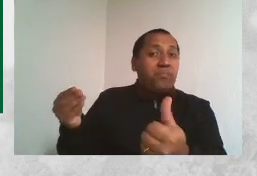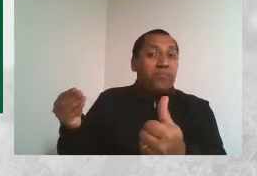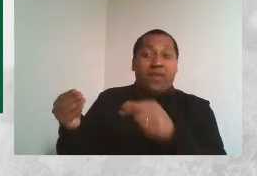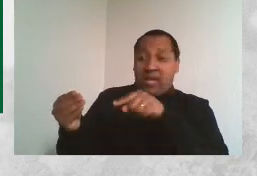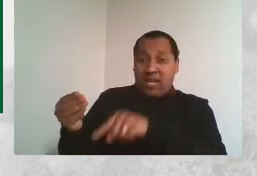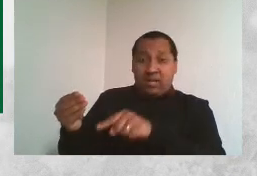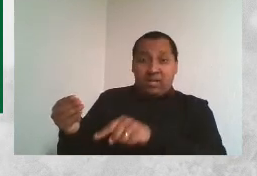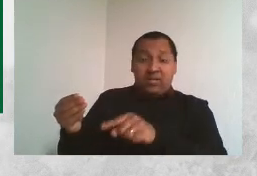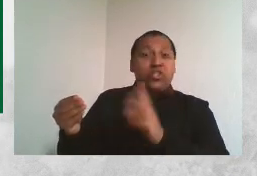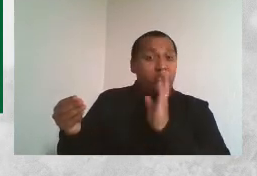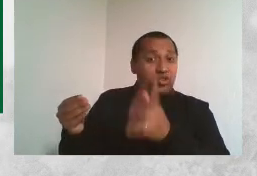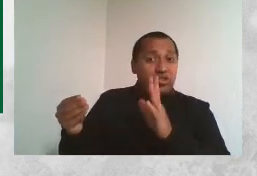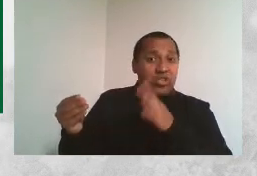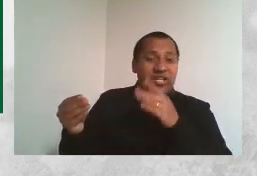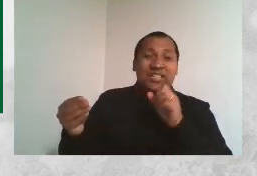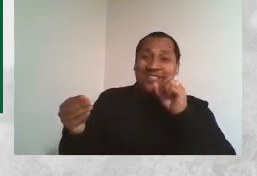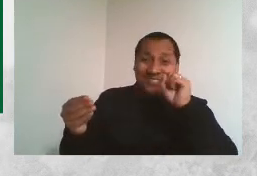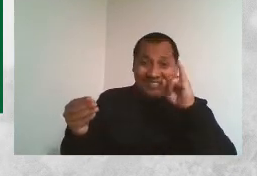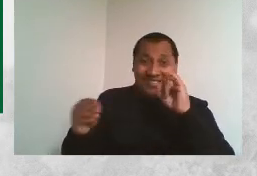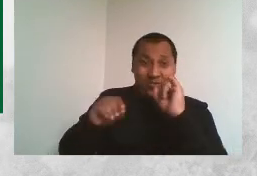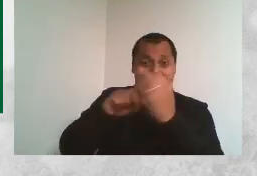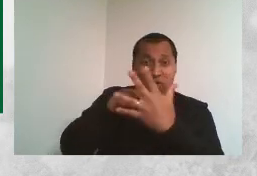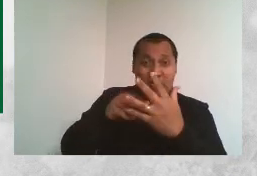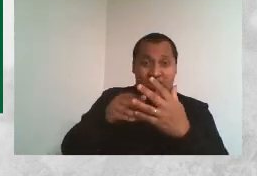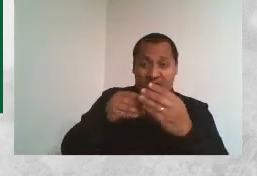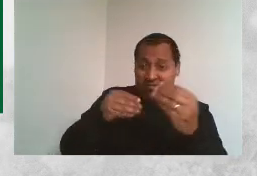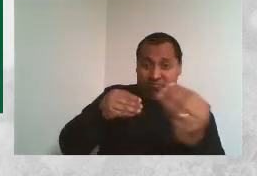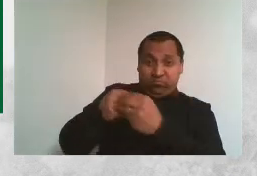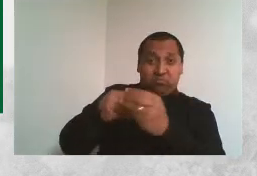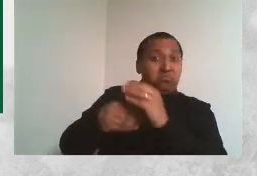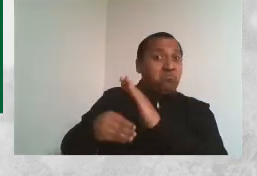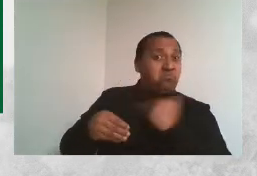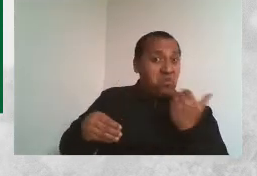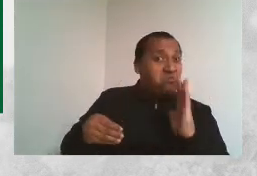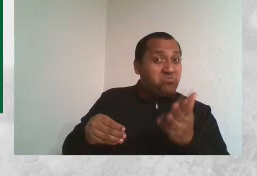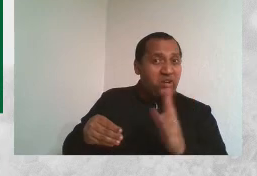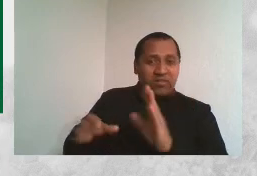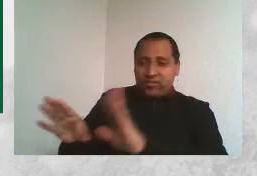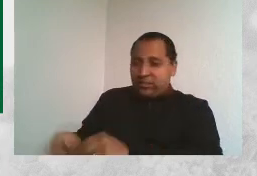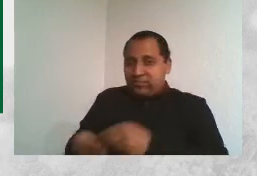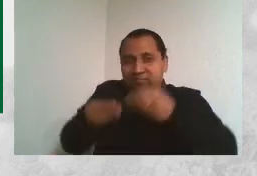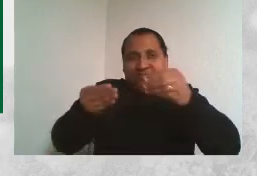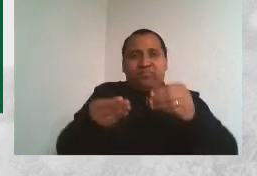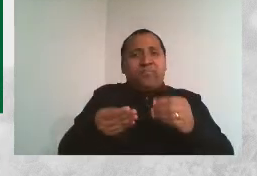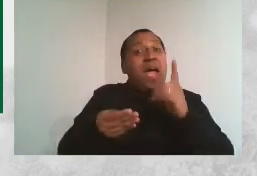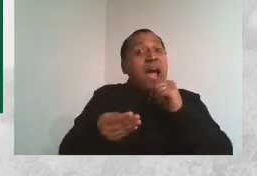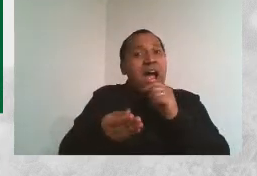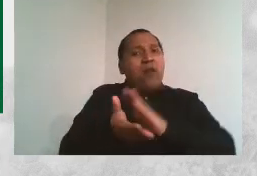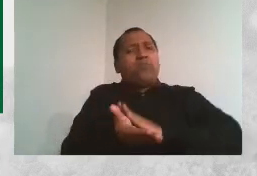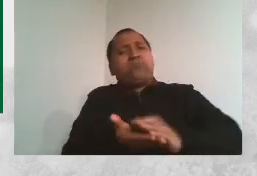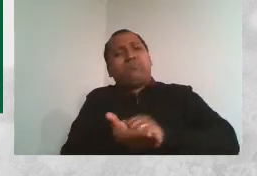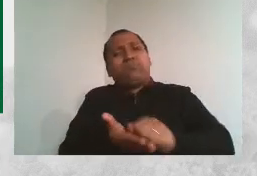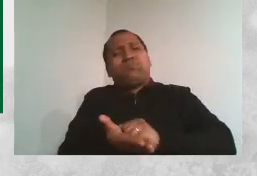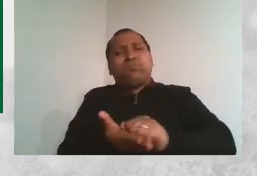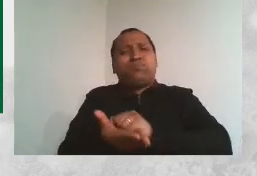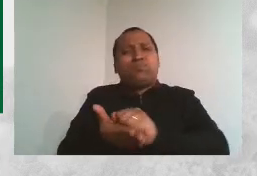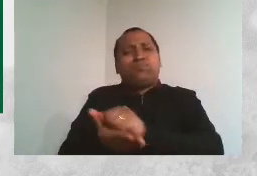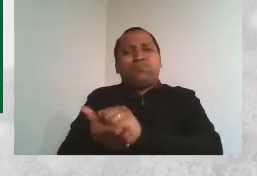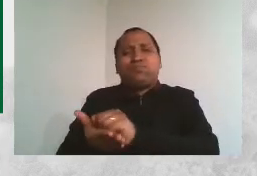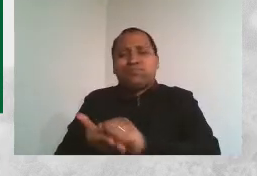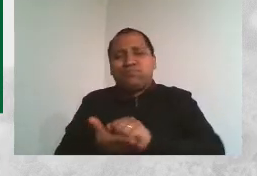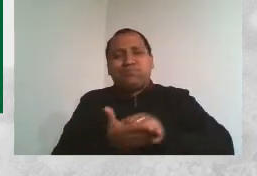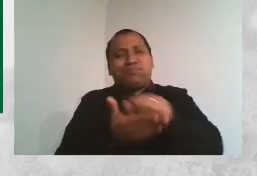tem ali, e aí posso fazer a limpeza abundante com água e sabão dessa máscara. Faço